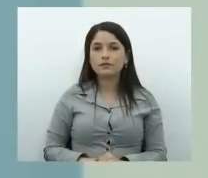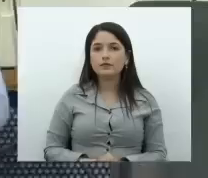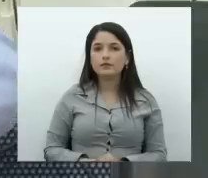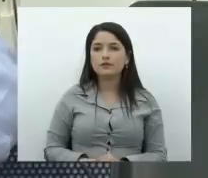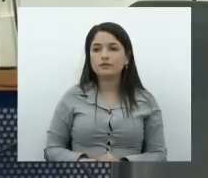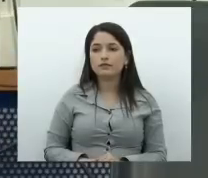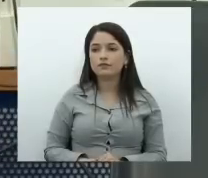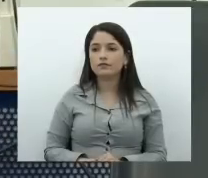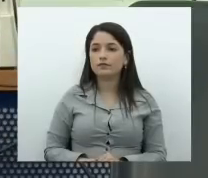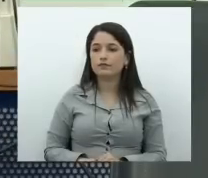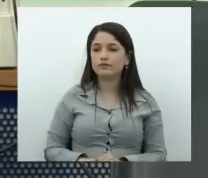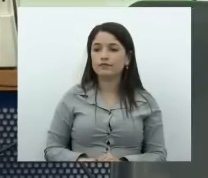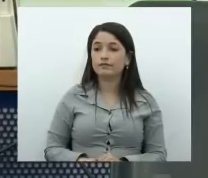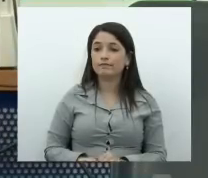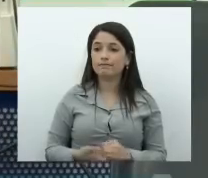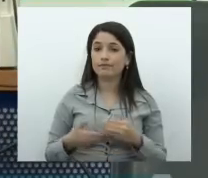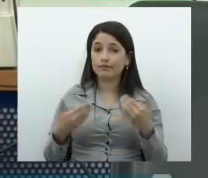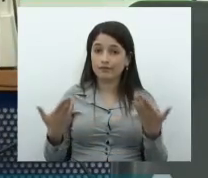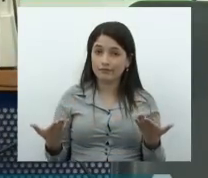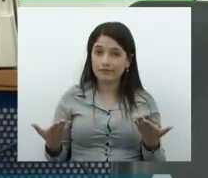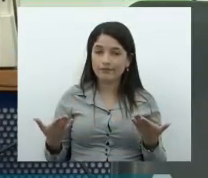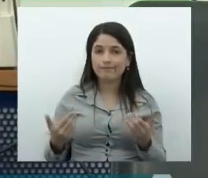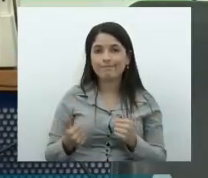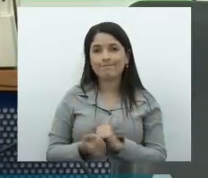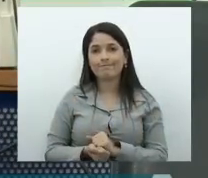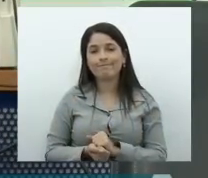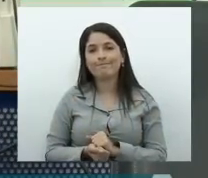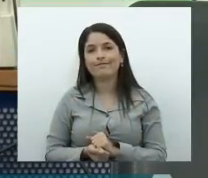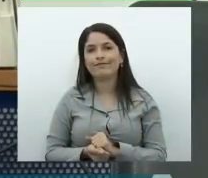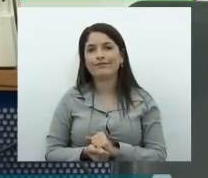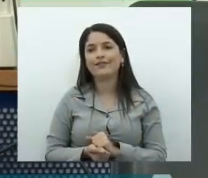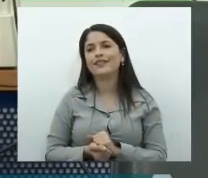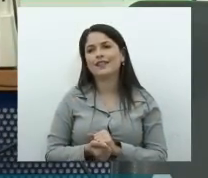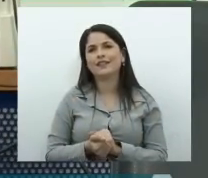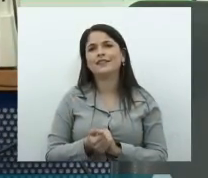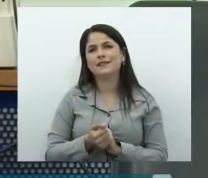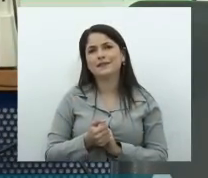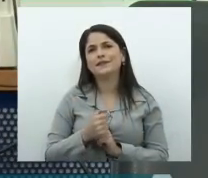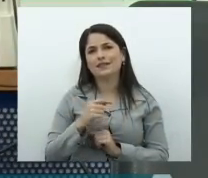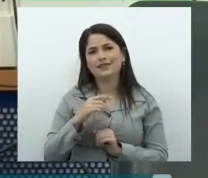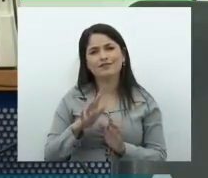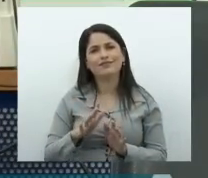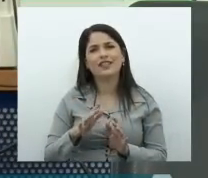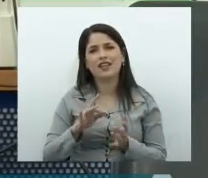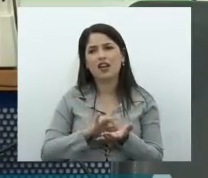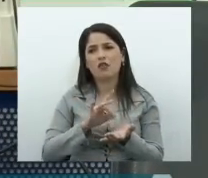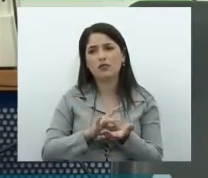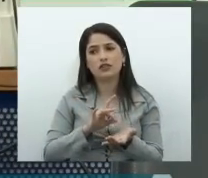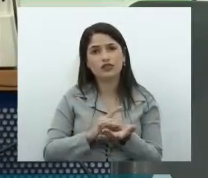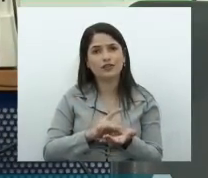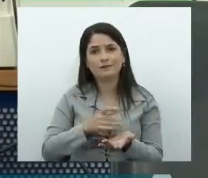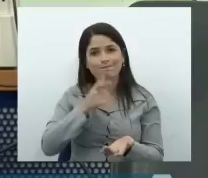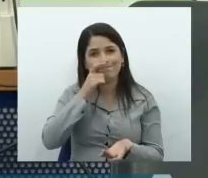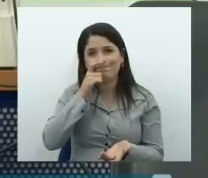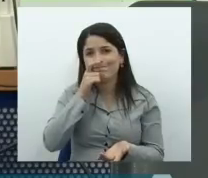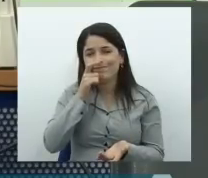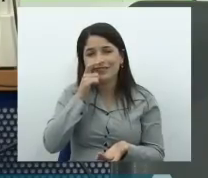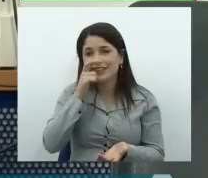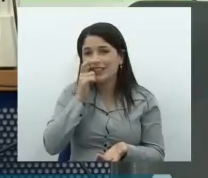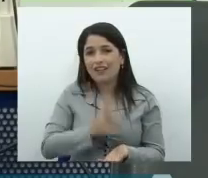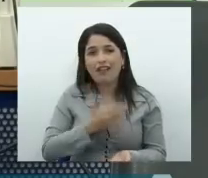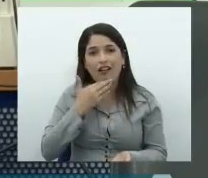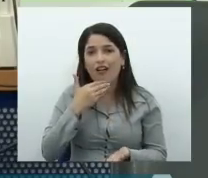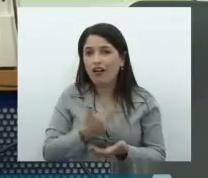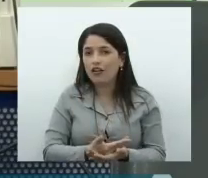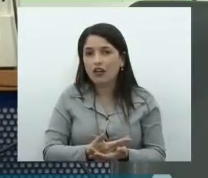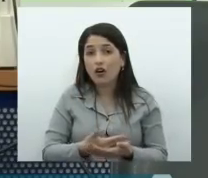Candidato Guti. É impressionante o escárnio que a gente tem dos políticos atuais da nossa